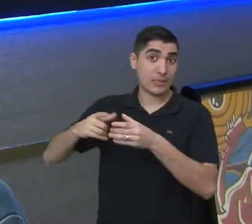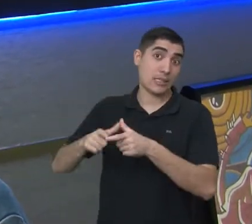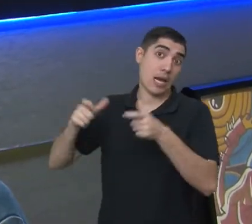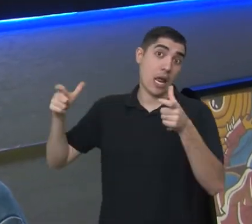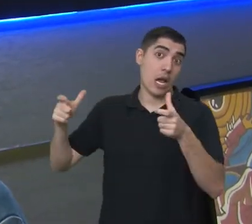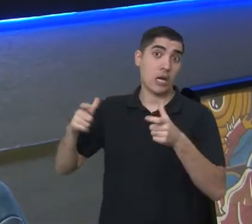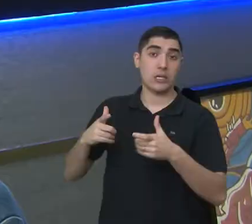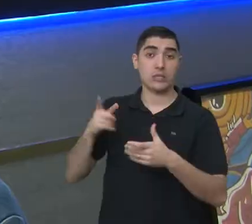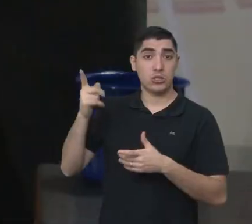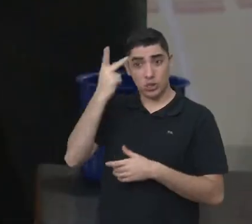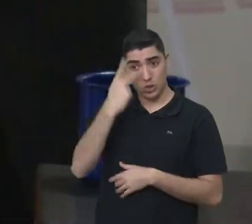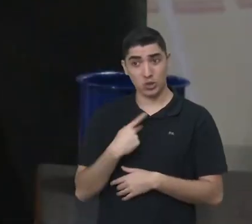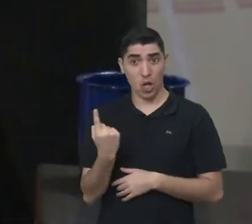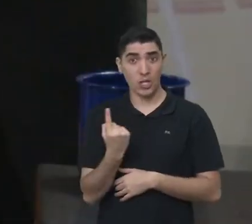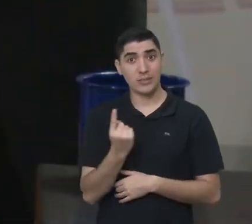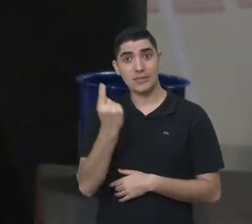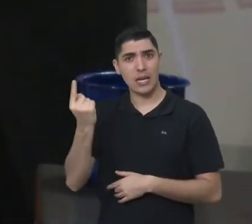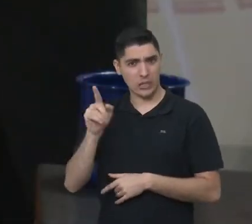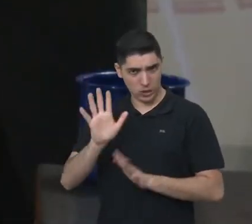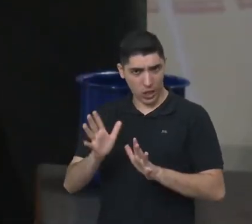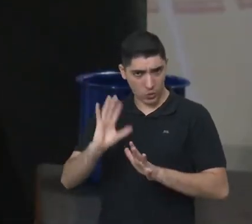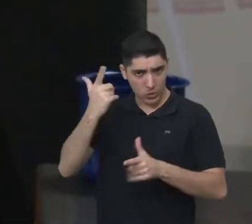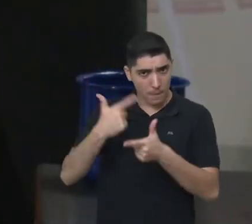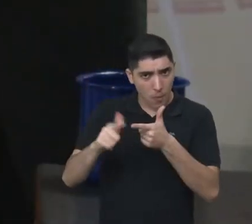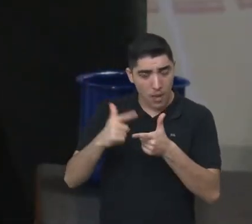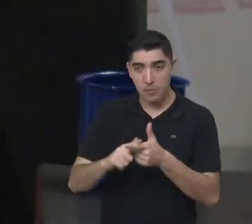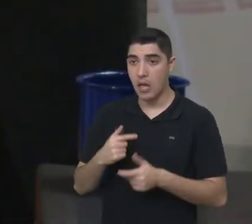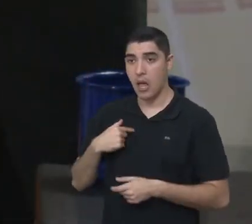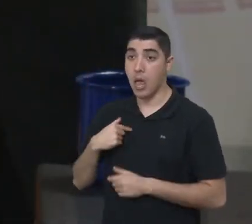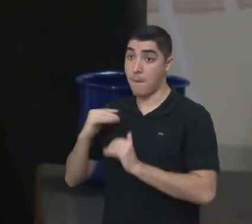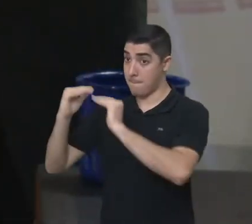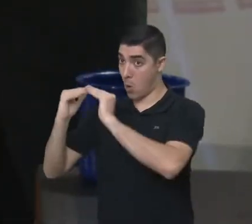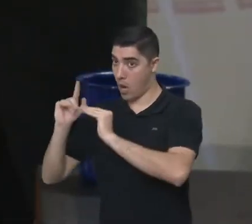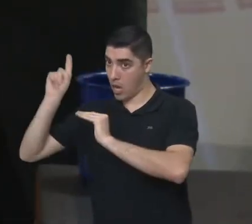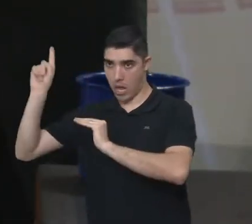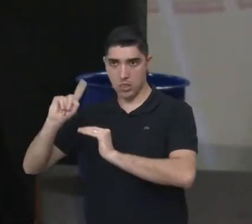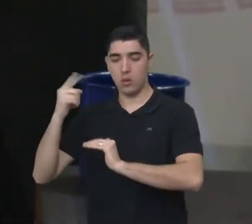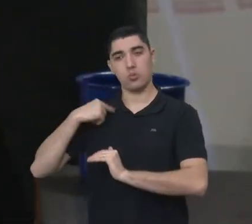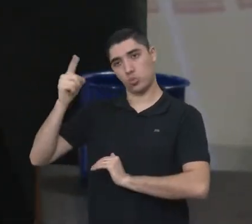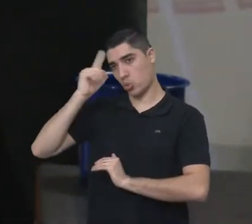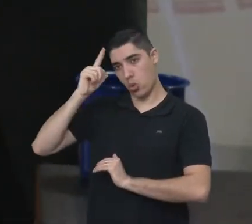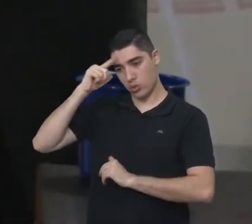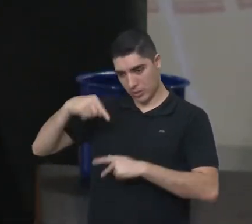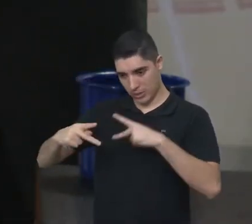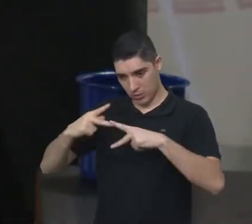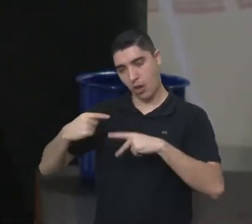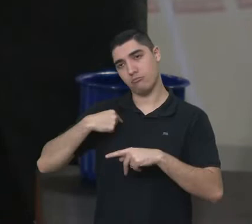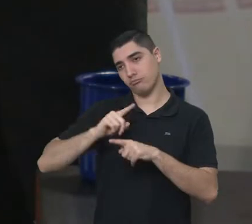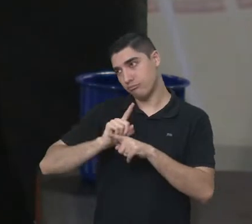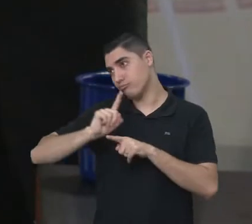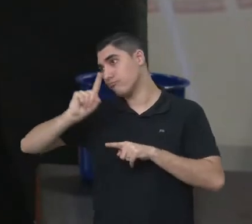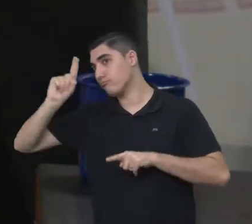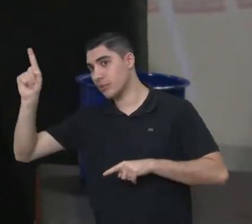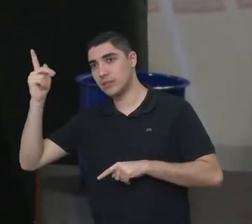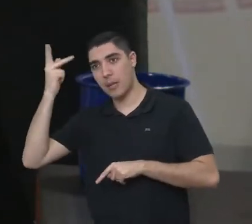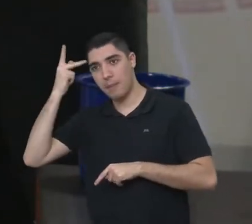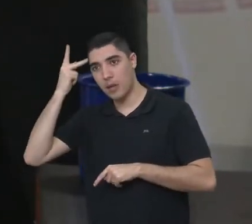lá? Muitos. Eu não cheguei a morar lá, eu voltava todo dia. Eu saía daqui de São José e ia para São